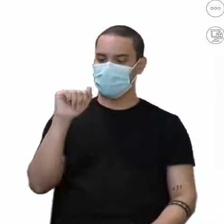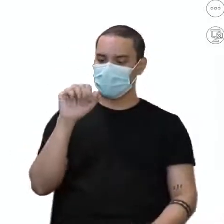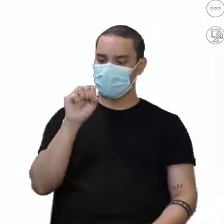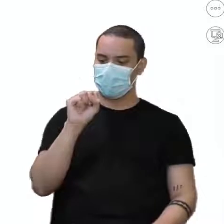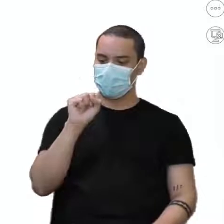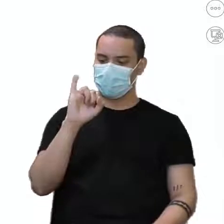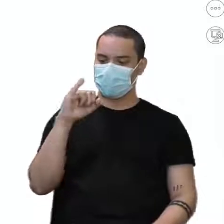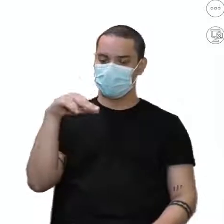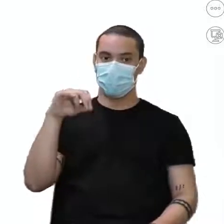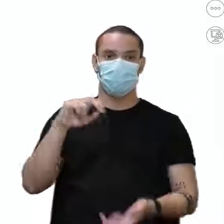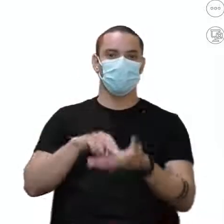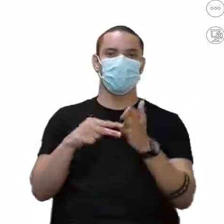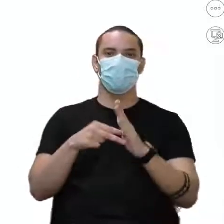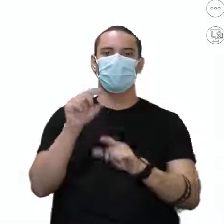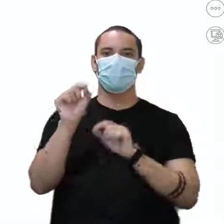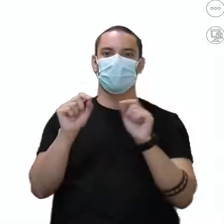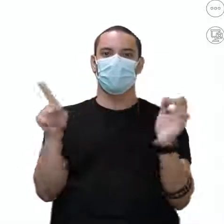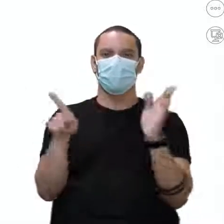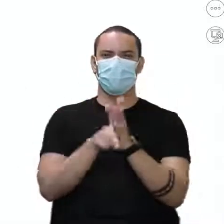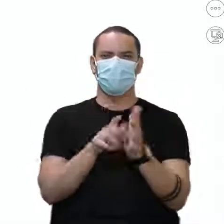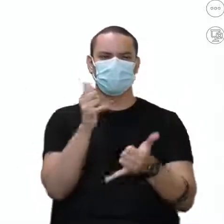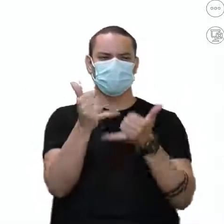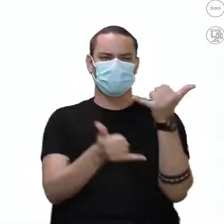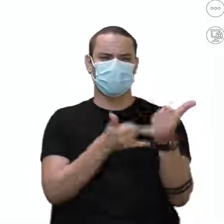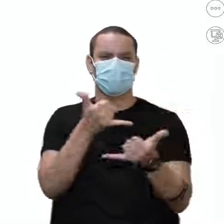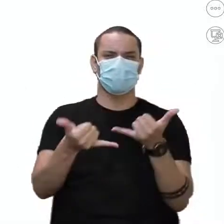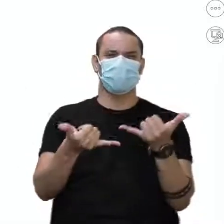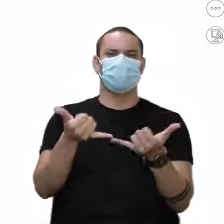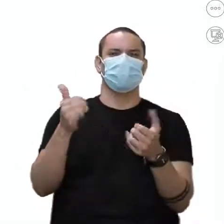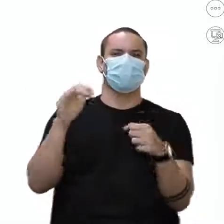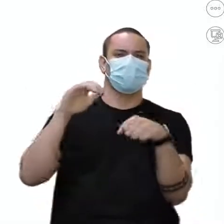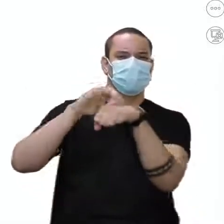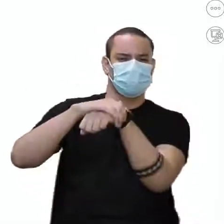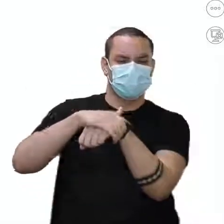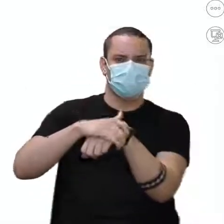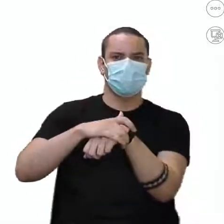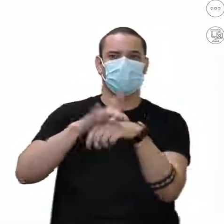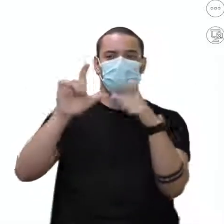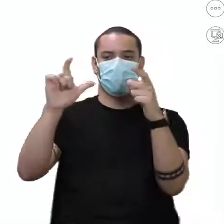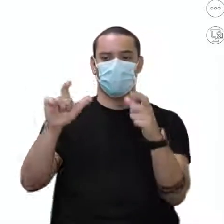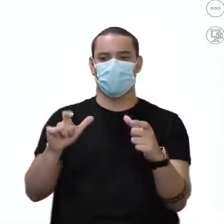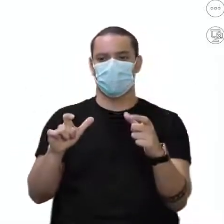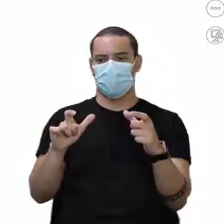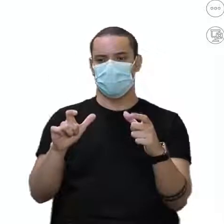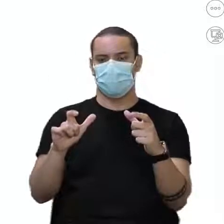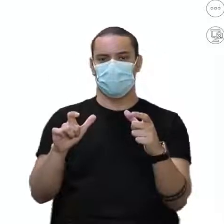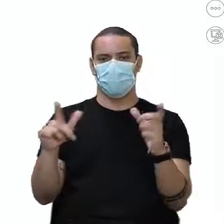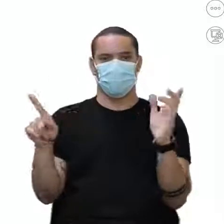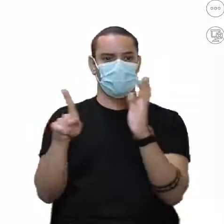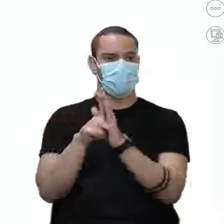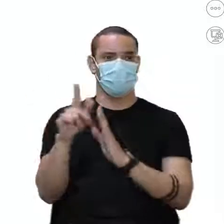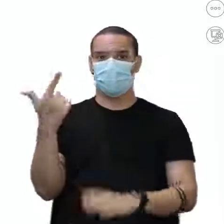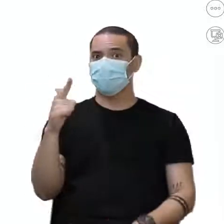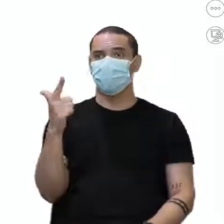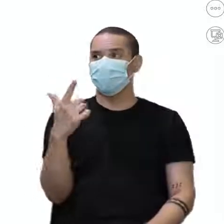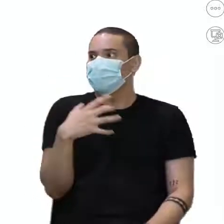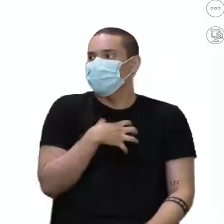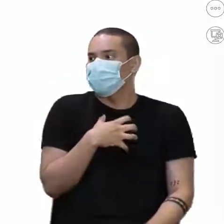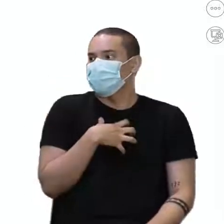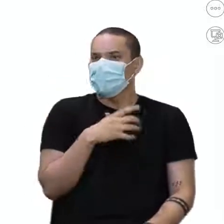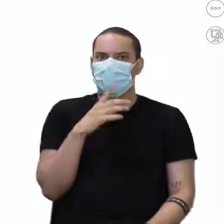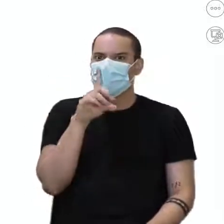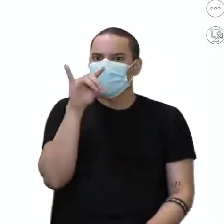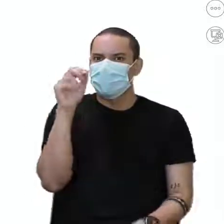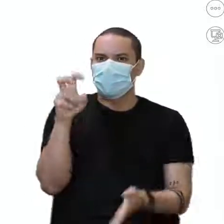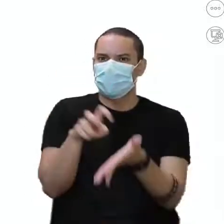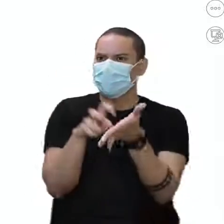um cassino, ele tem o costume de funcionar mais tarde, até porque é um local que não tem muito sentido estar aberto de dia,